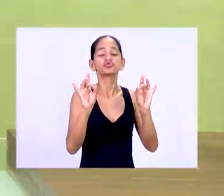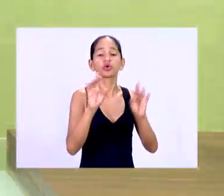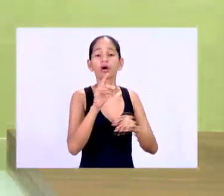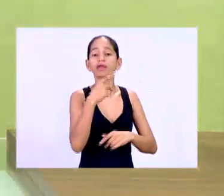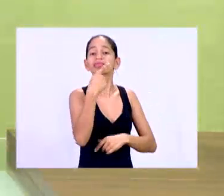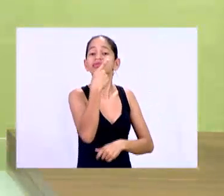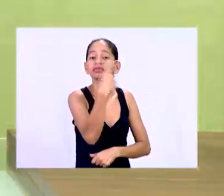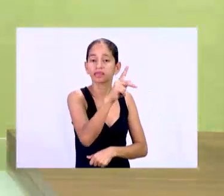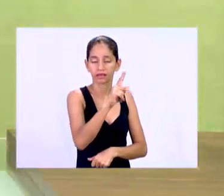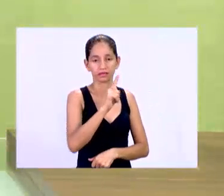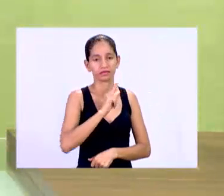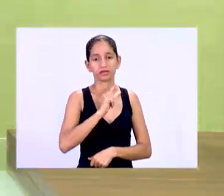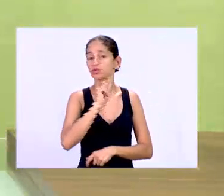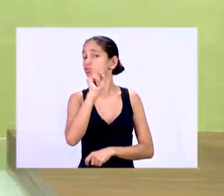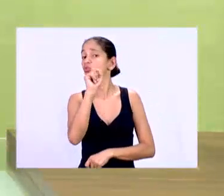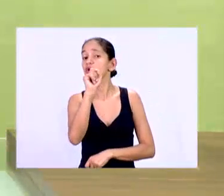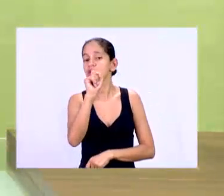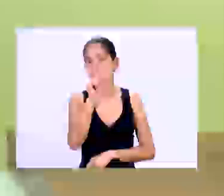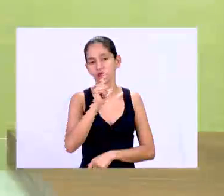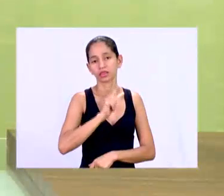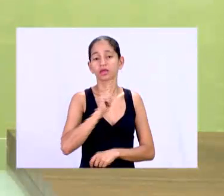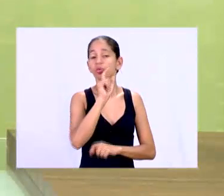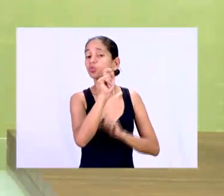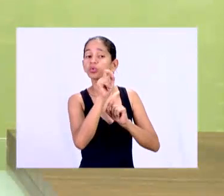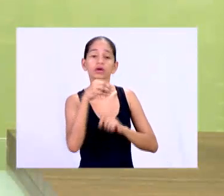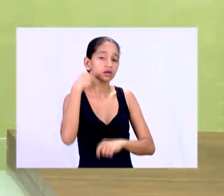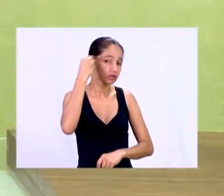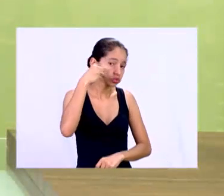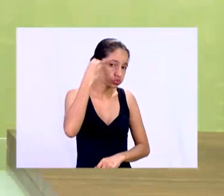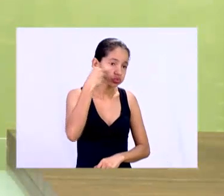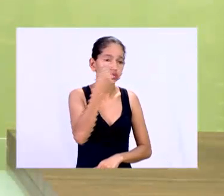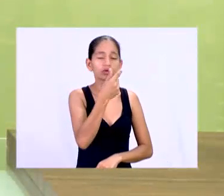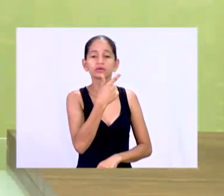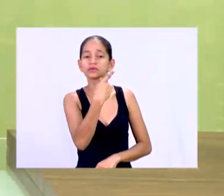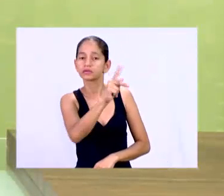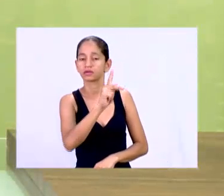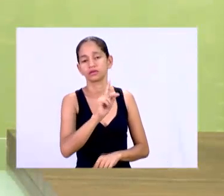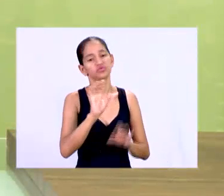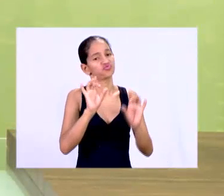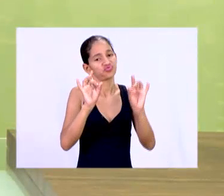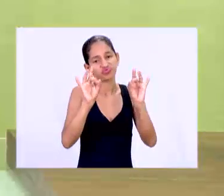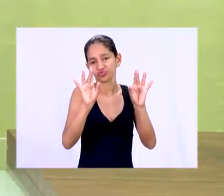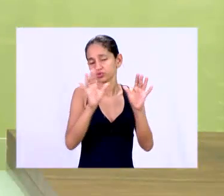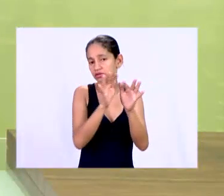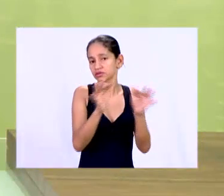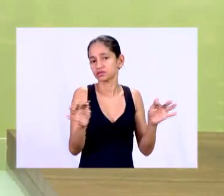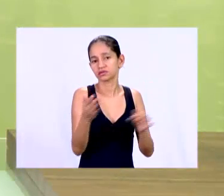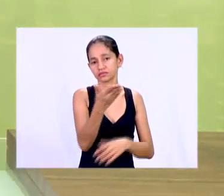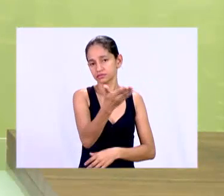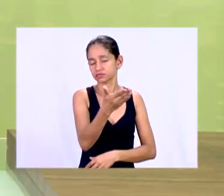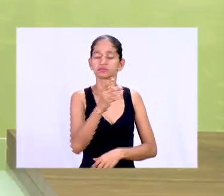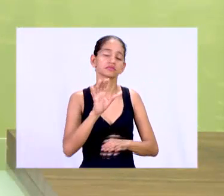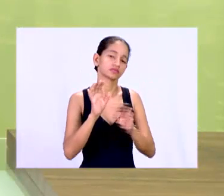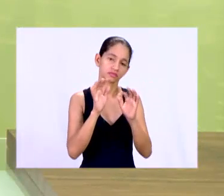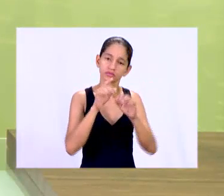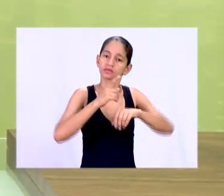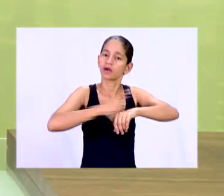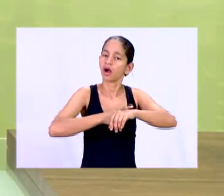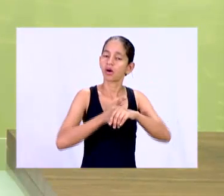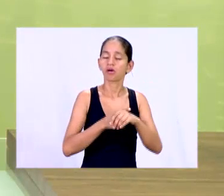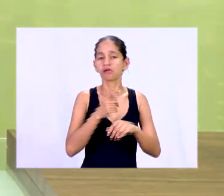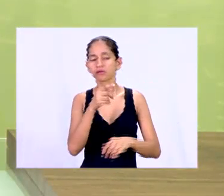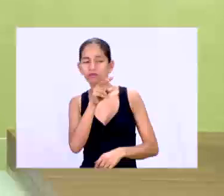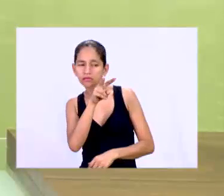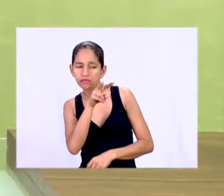que ele é, a partir das experiências que ele tem, a partir daquilo que ele traz consigo para esse momento em que ele está